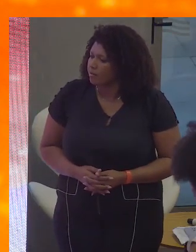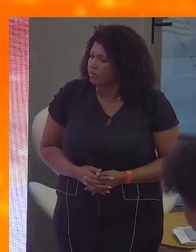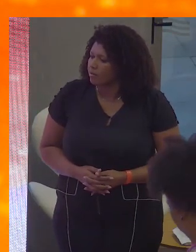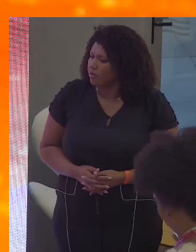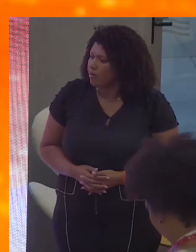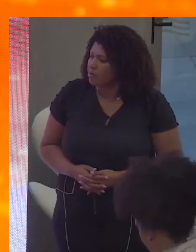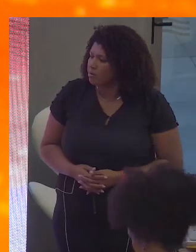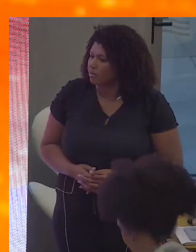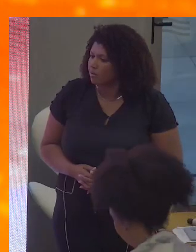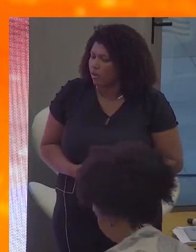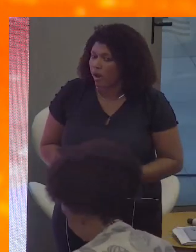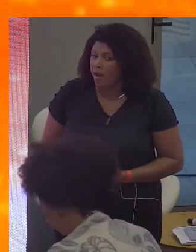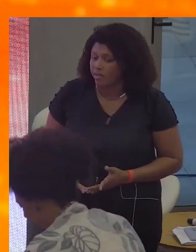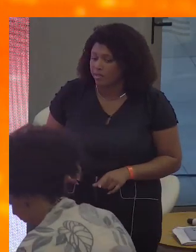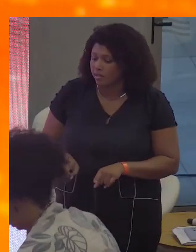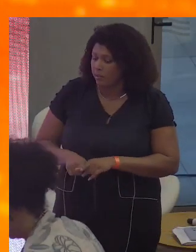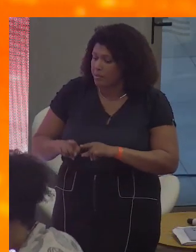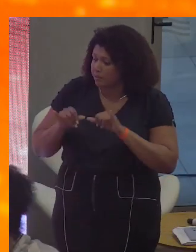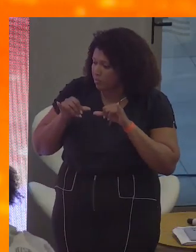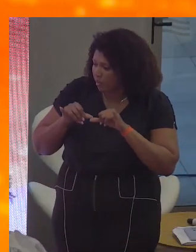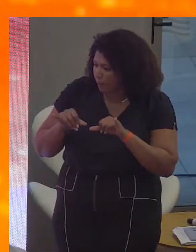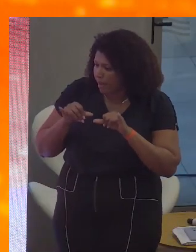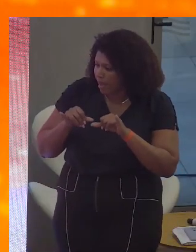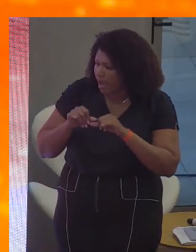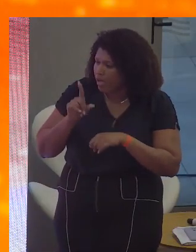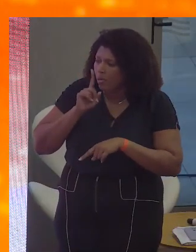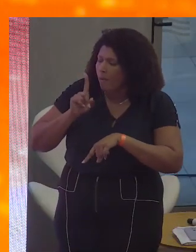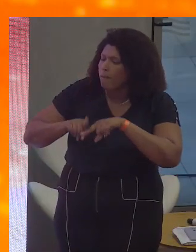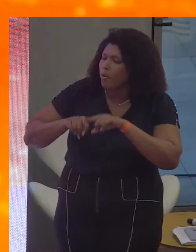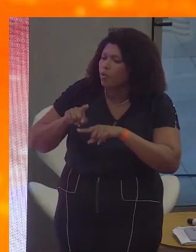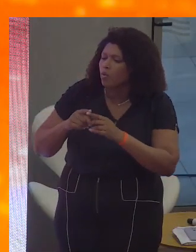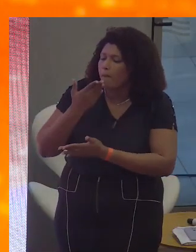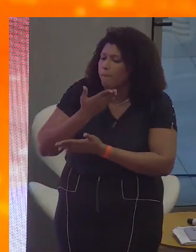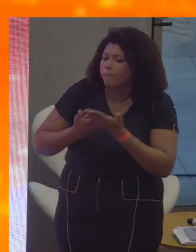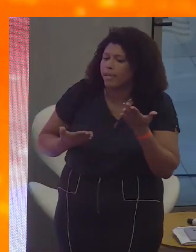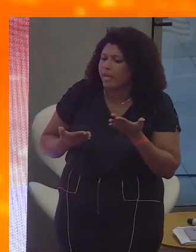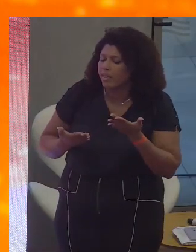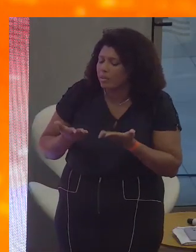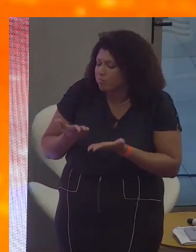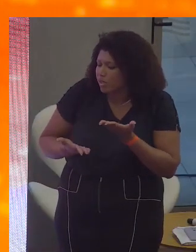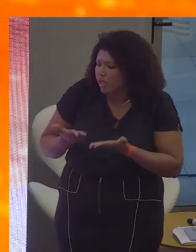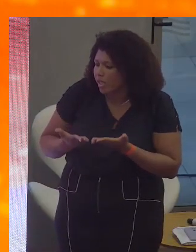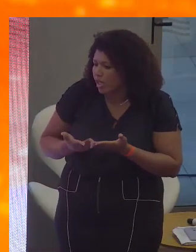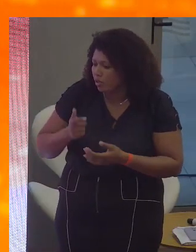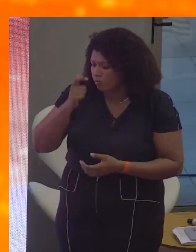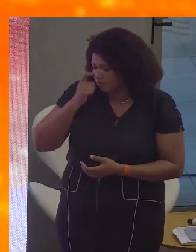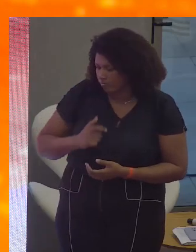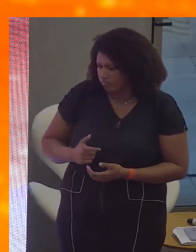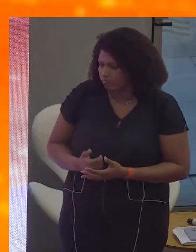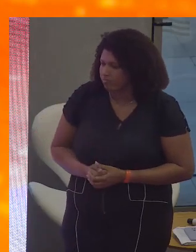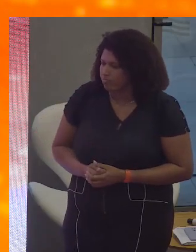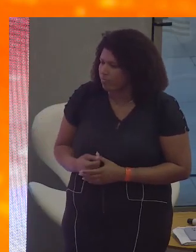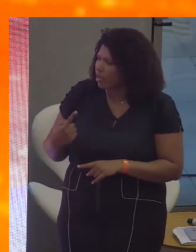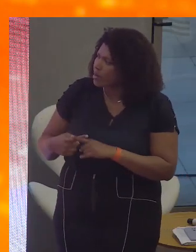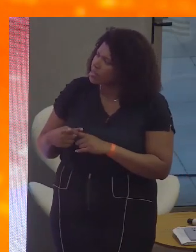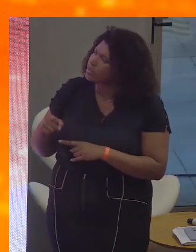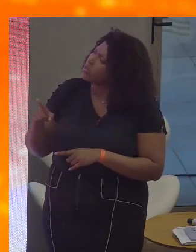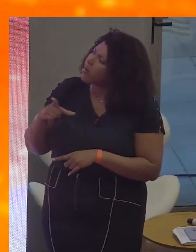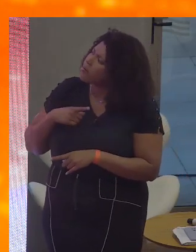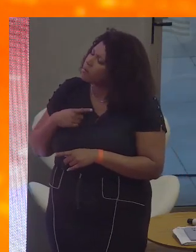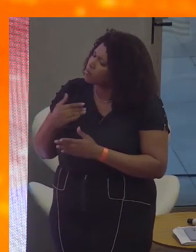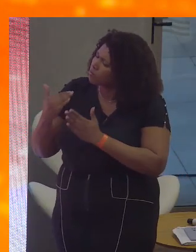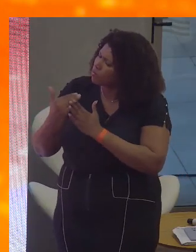Tá. E aí, um produto para perda de peso, da mesma forma que aqui, composição